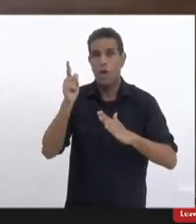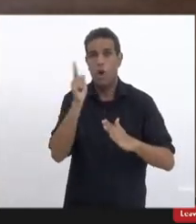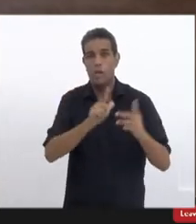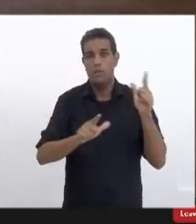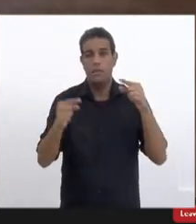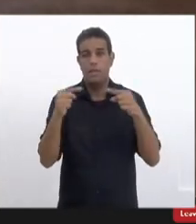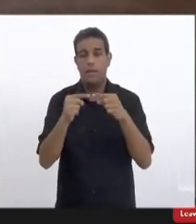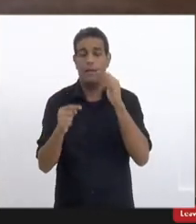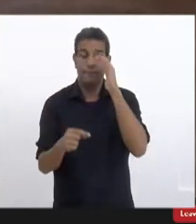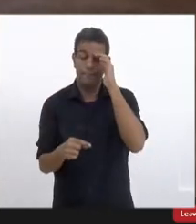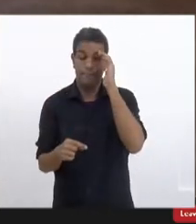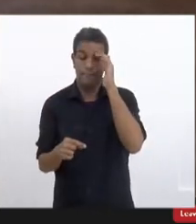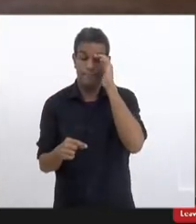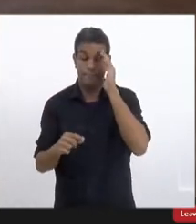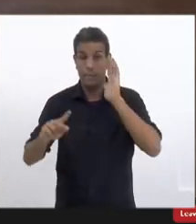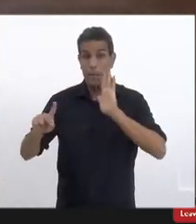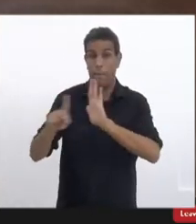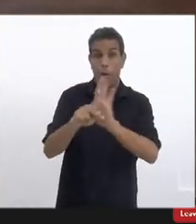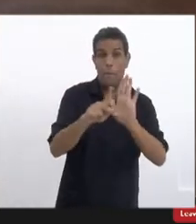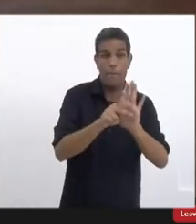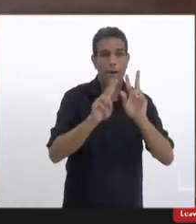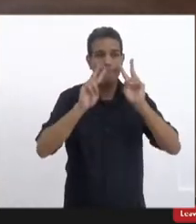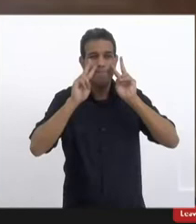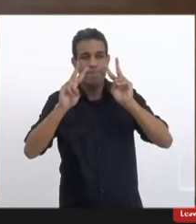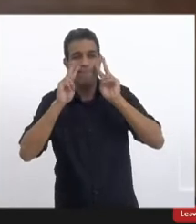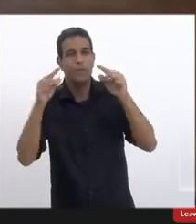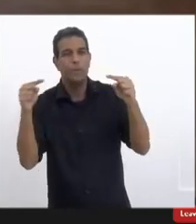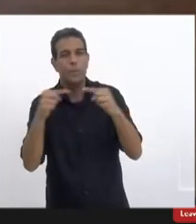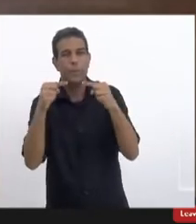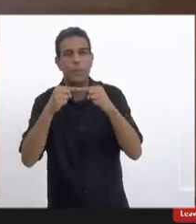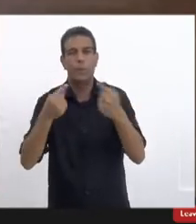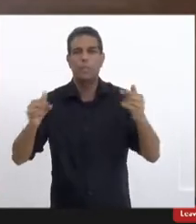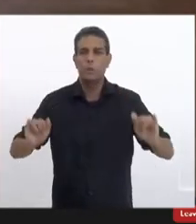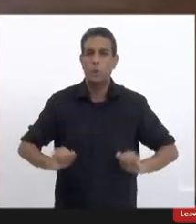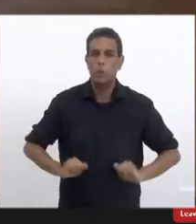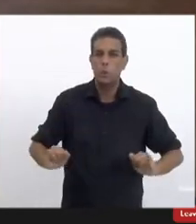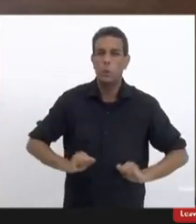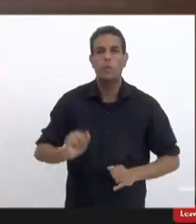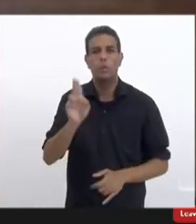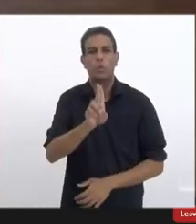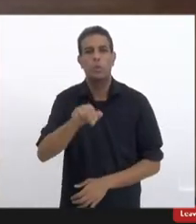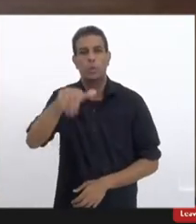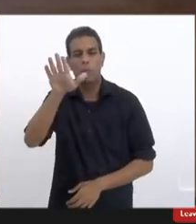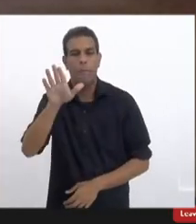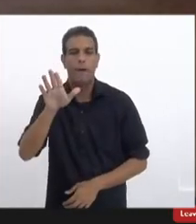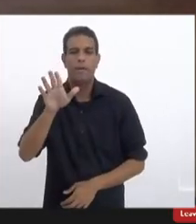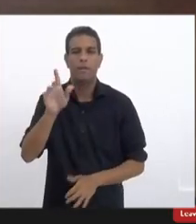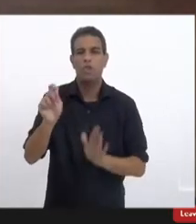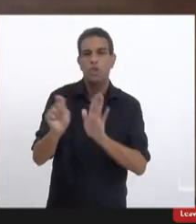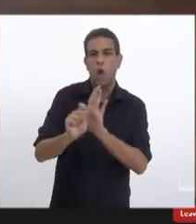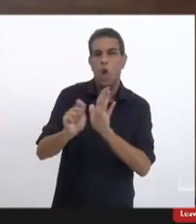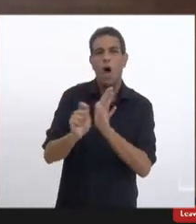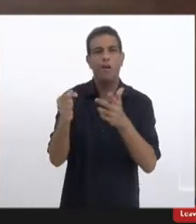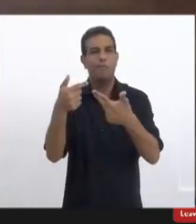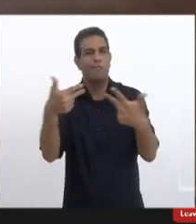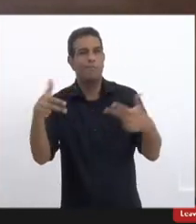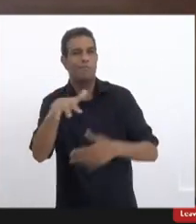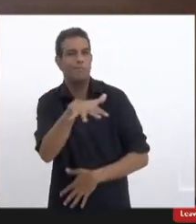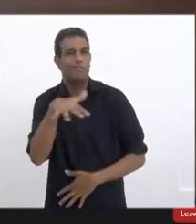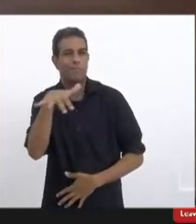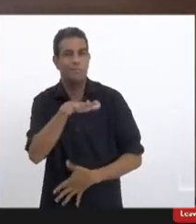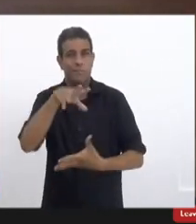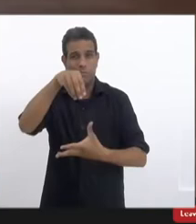transitórios. Dentro dessa lógica, essa perspectiva de que o sofrimento, né, o uso de drogas está muito atrelado, né, a uma questão